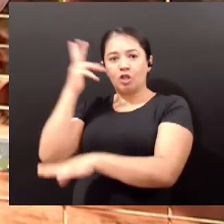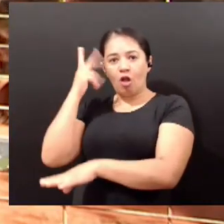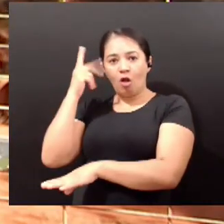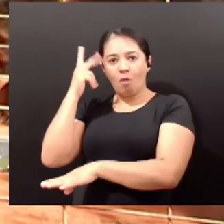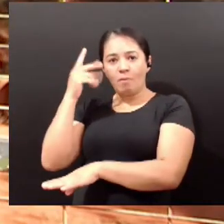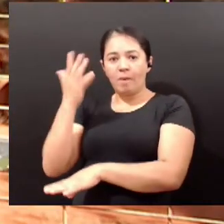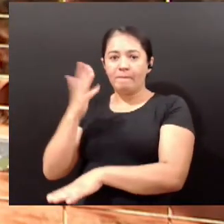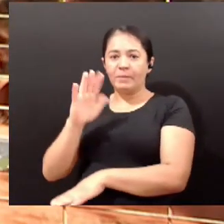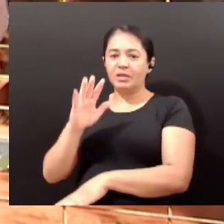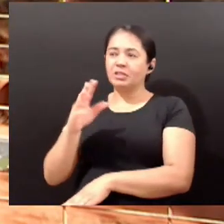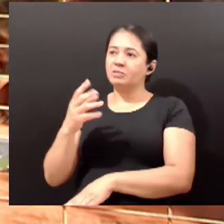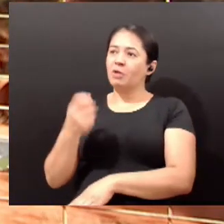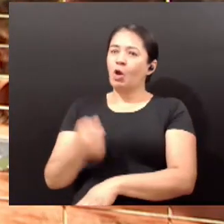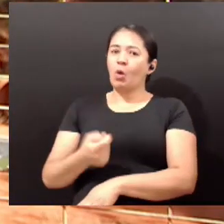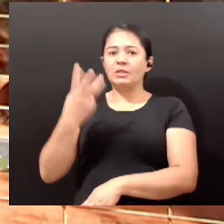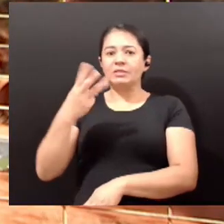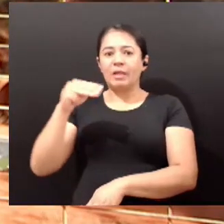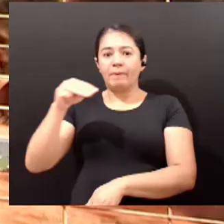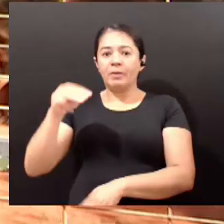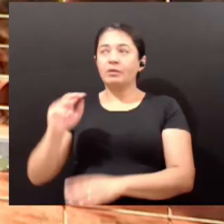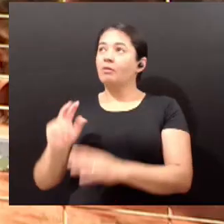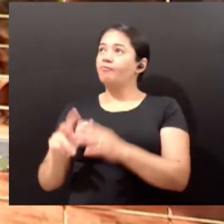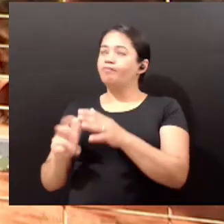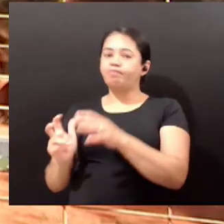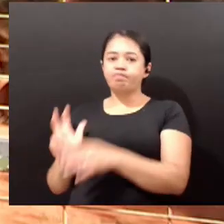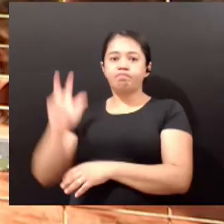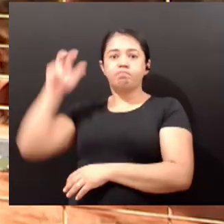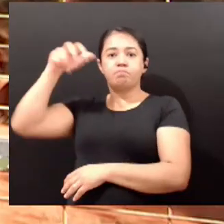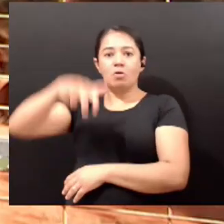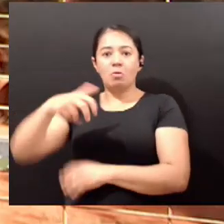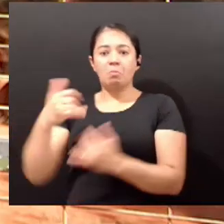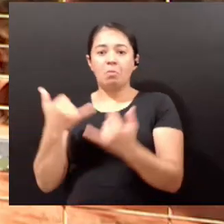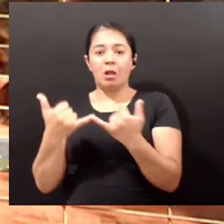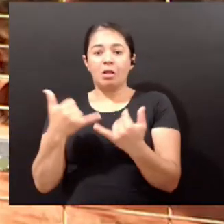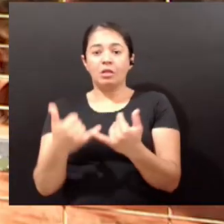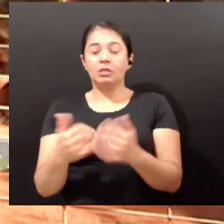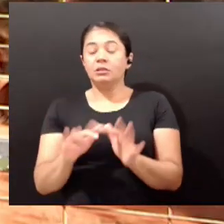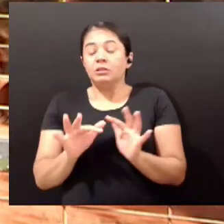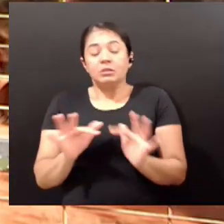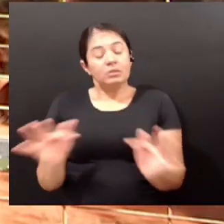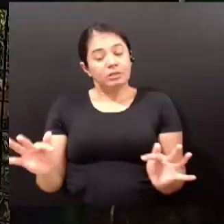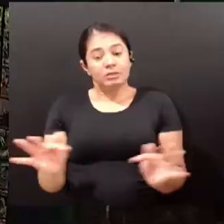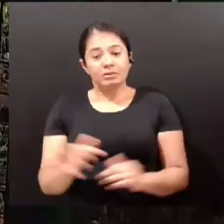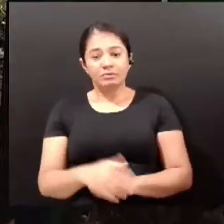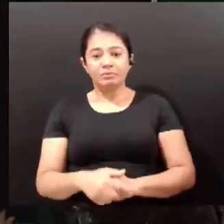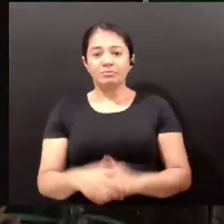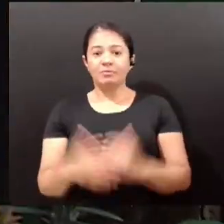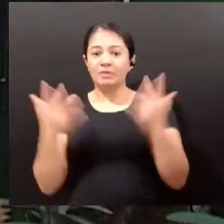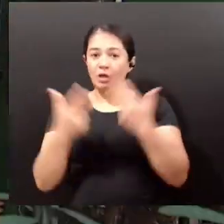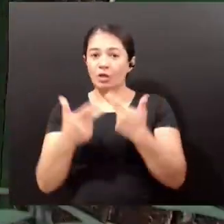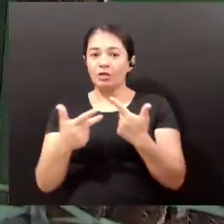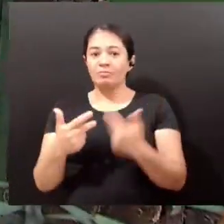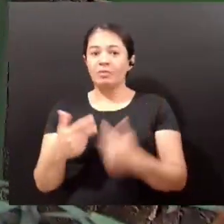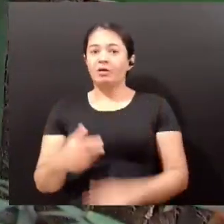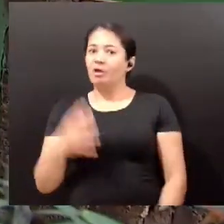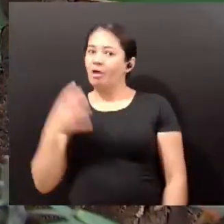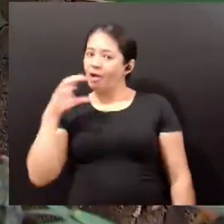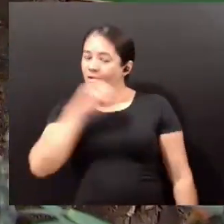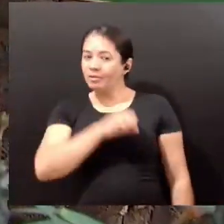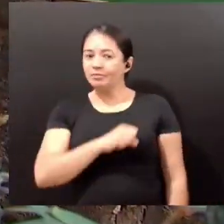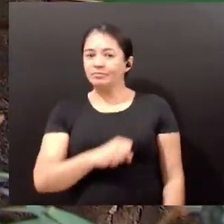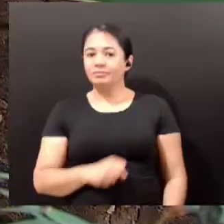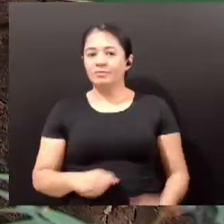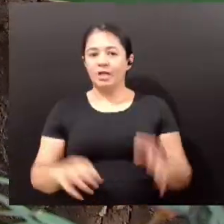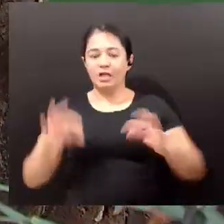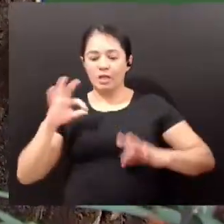metros, alguma coisa, ela pular como se também não fosse nada, entendeu? Então, um bicho muito ninja. As onças pardas ocorrem